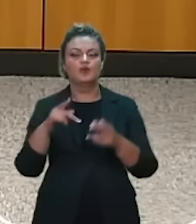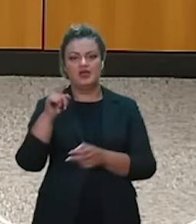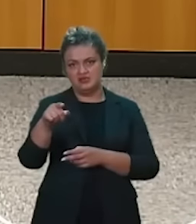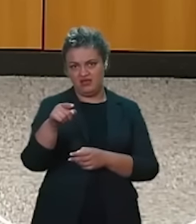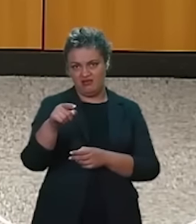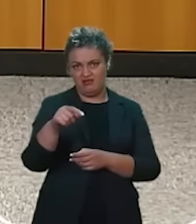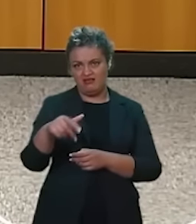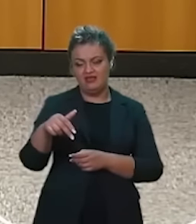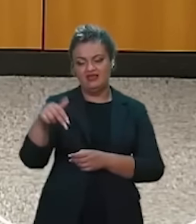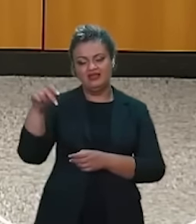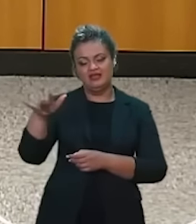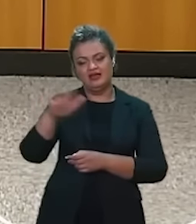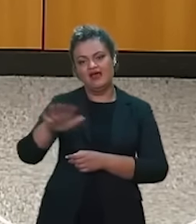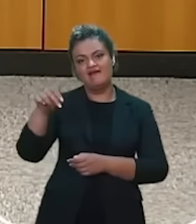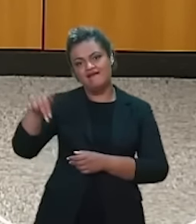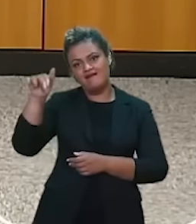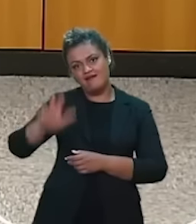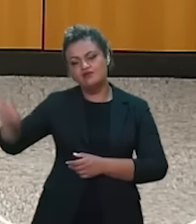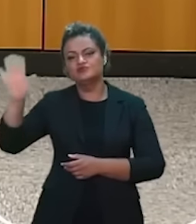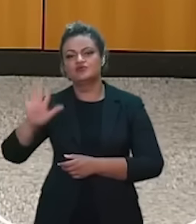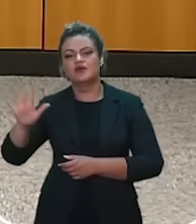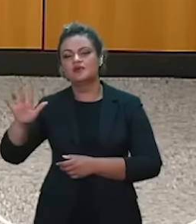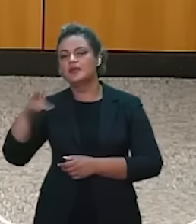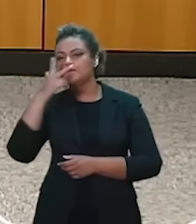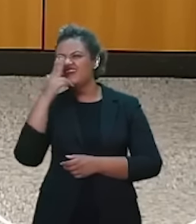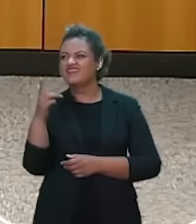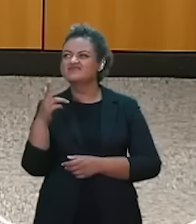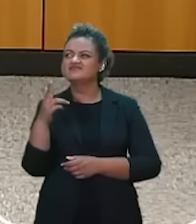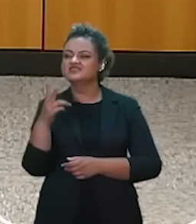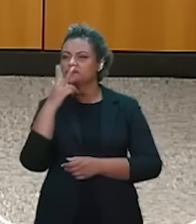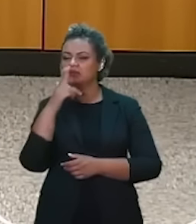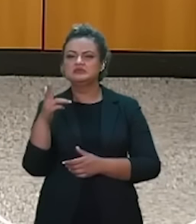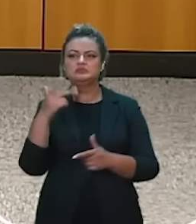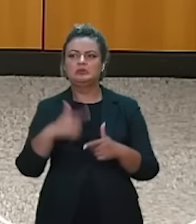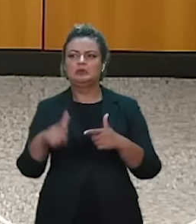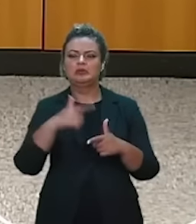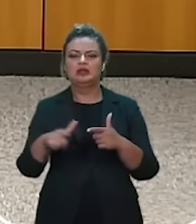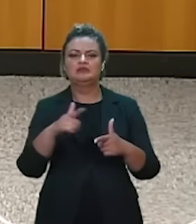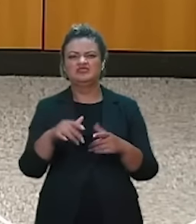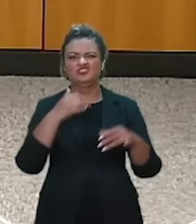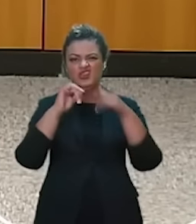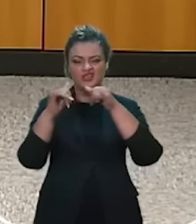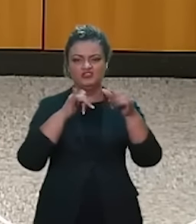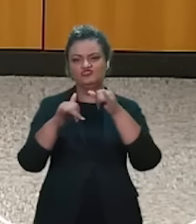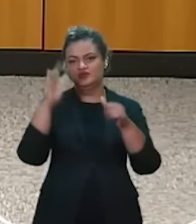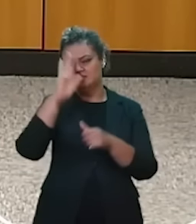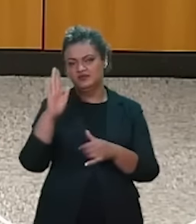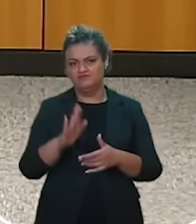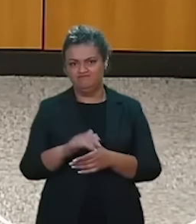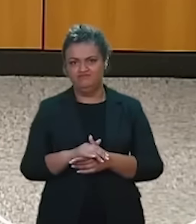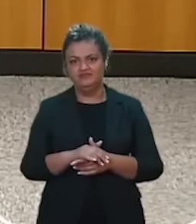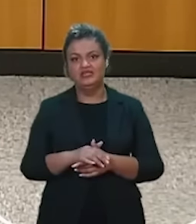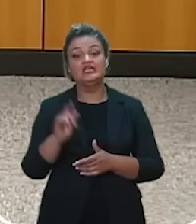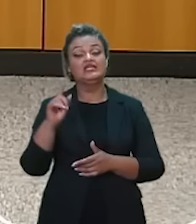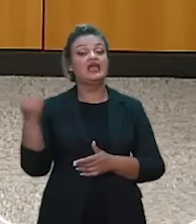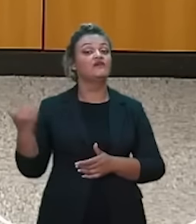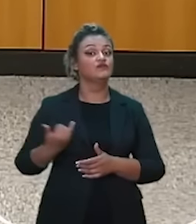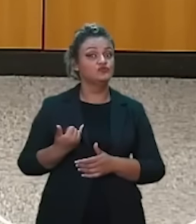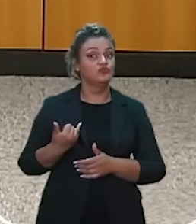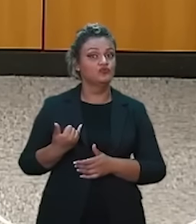nacionalização eh aparentemente de uma crise de fornecimento de energia elétrica no Brasil isso Quem falou